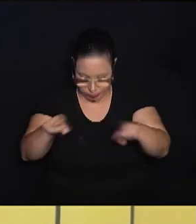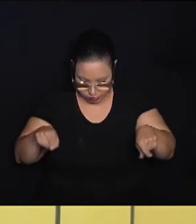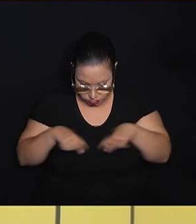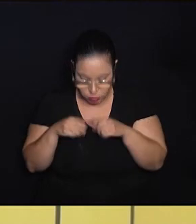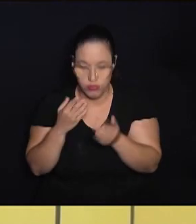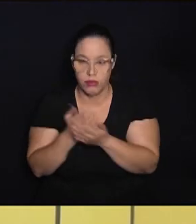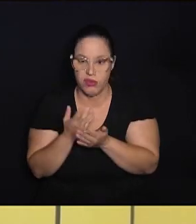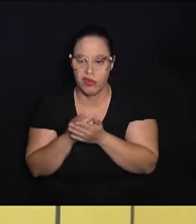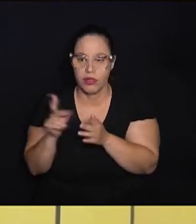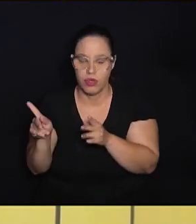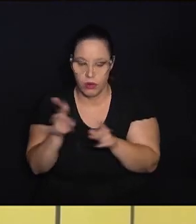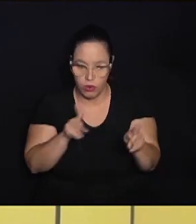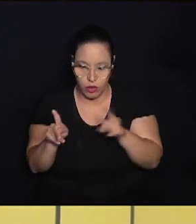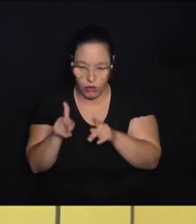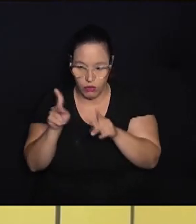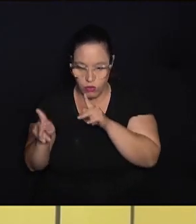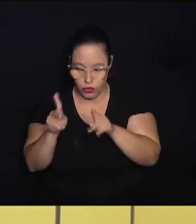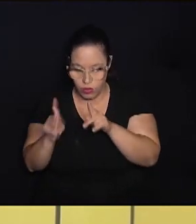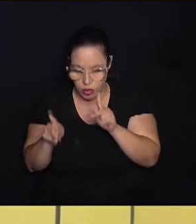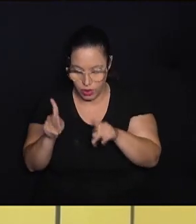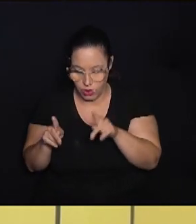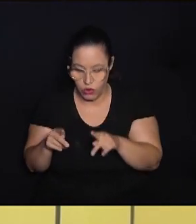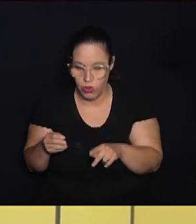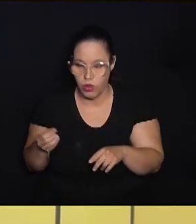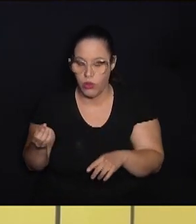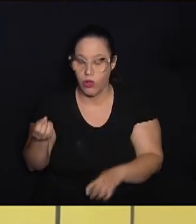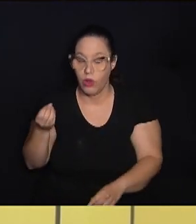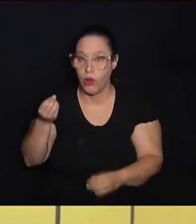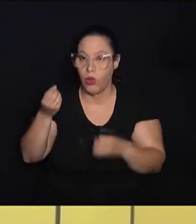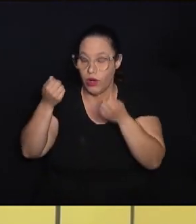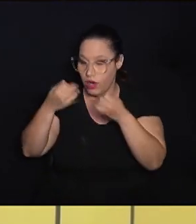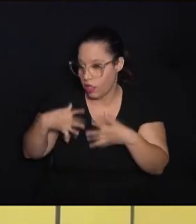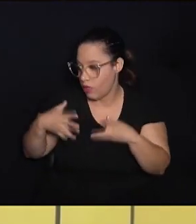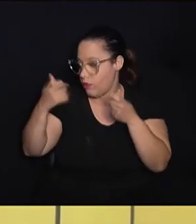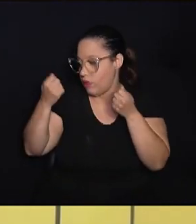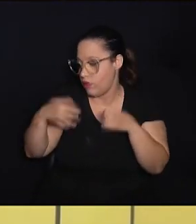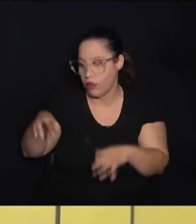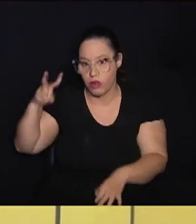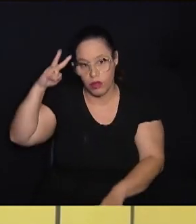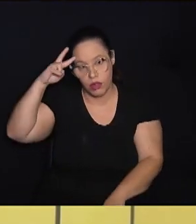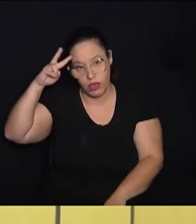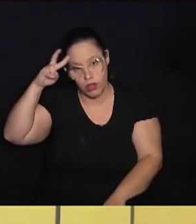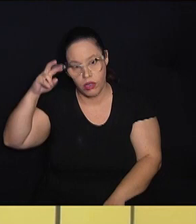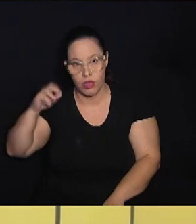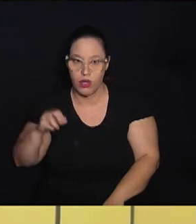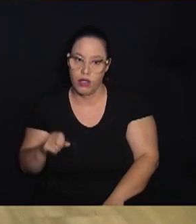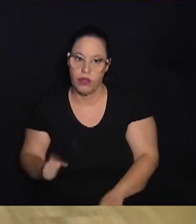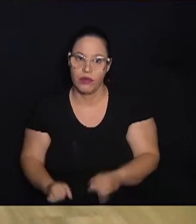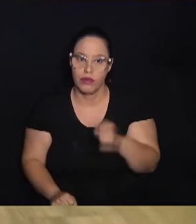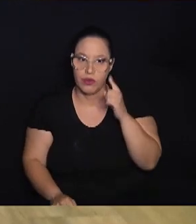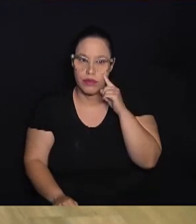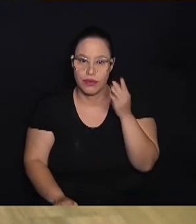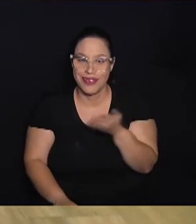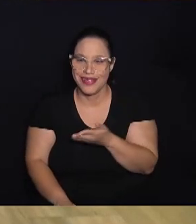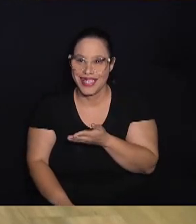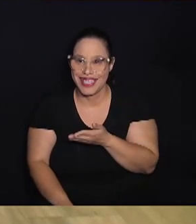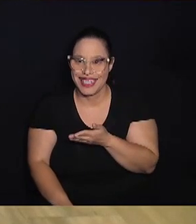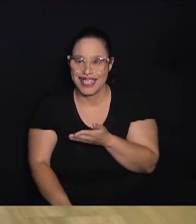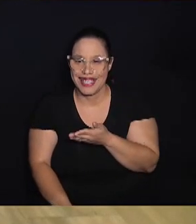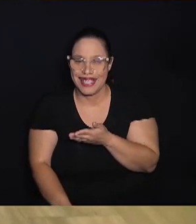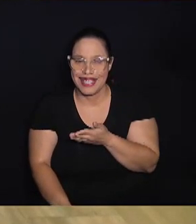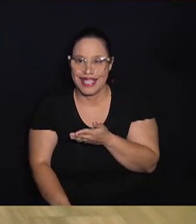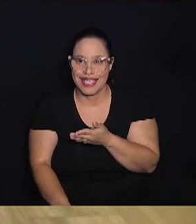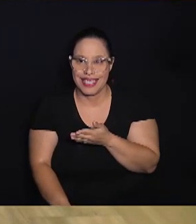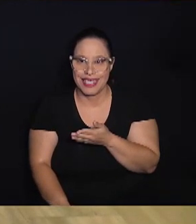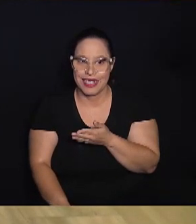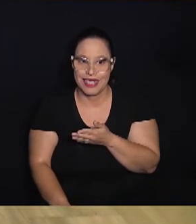que professores me contavam E aí você transformava aquilo canalizava no do tem até o arroba né do S dando gizada para quem quiser seguir inst isso